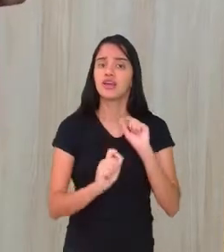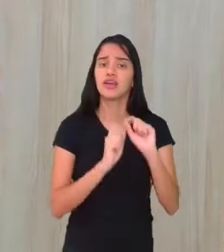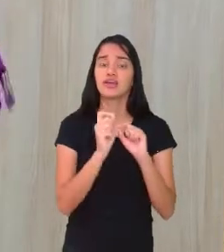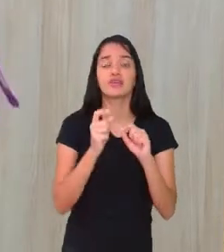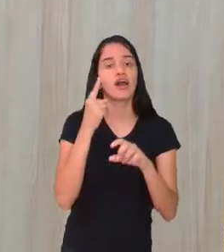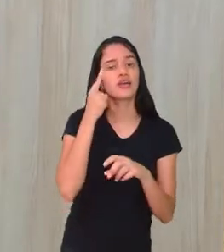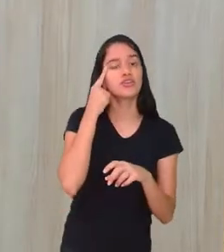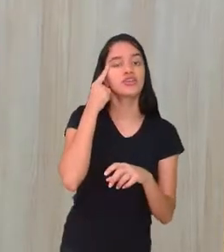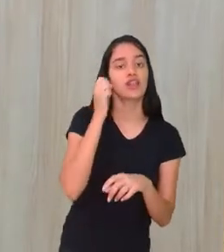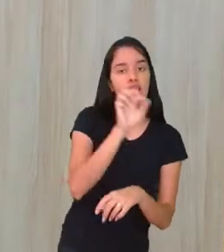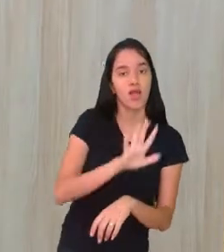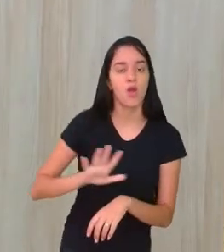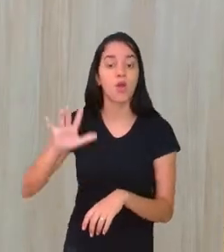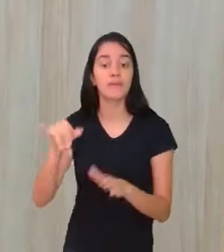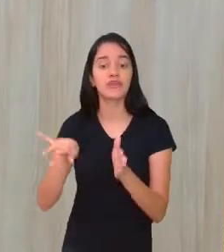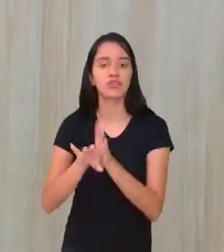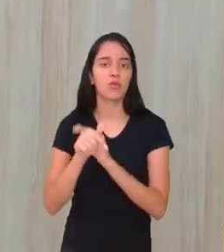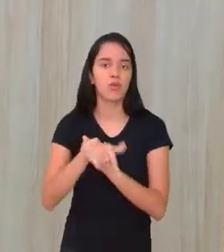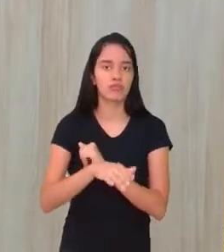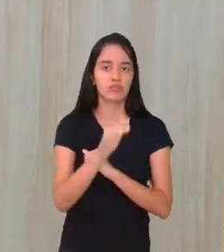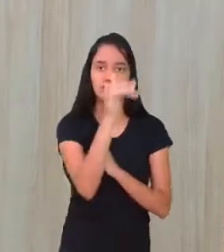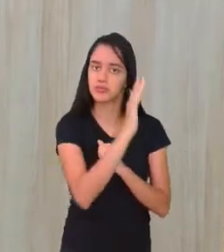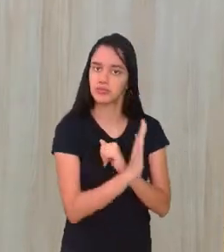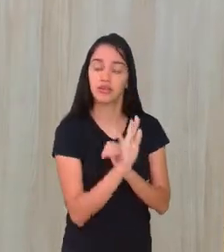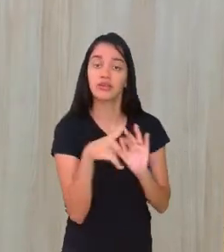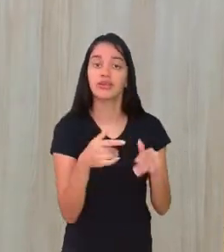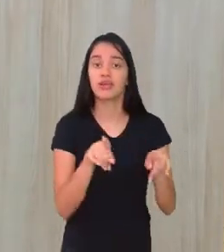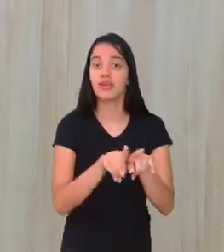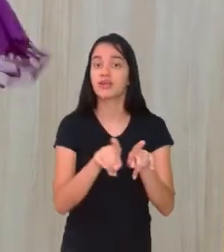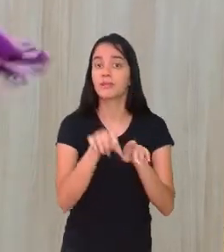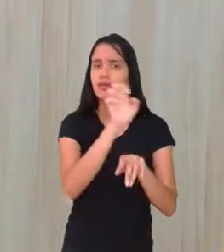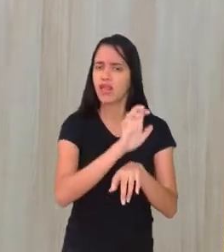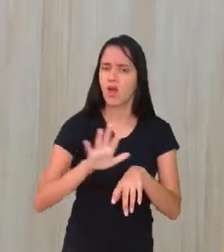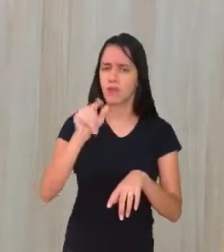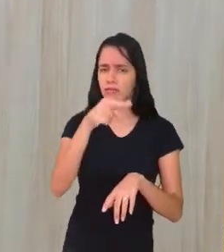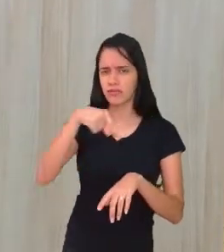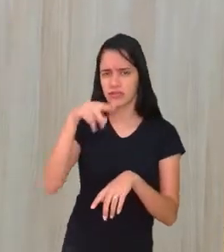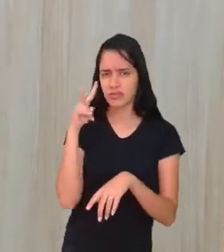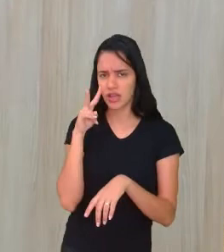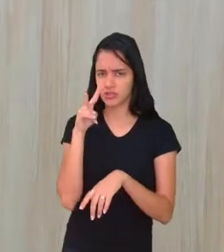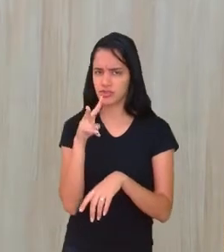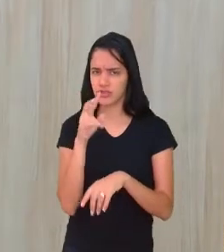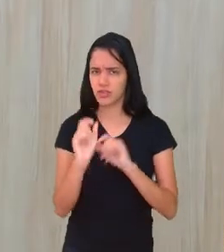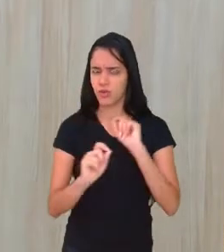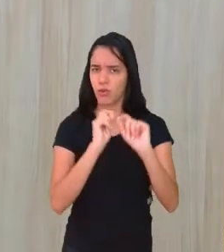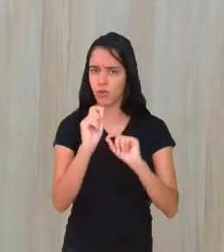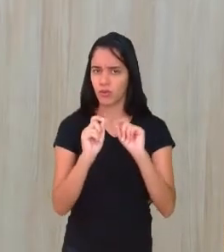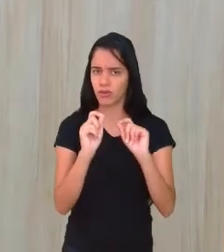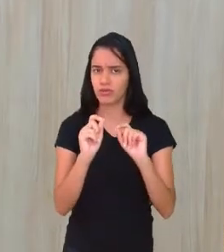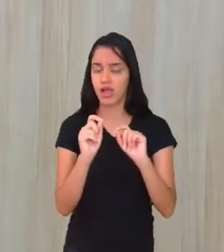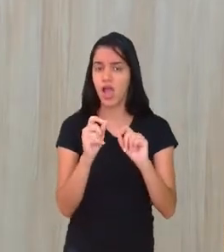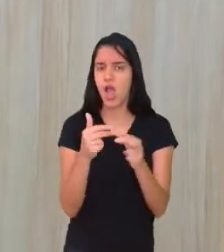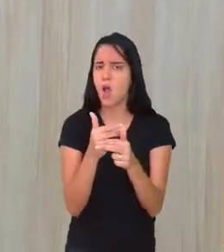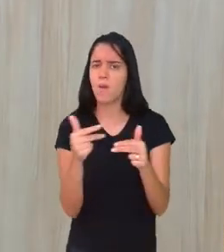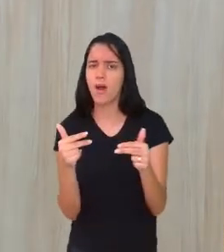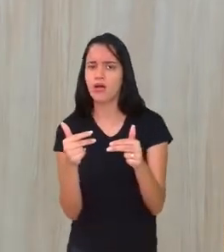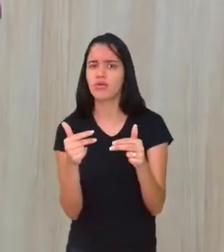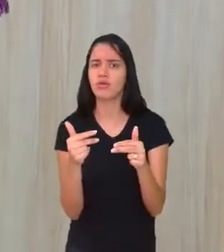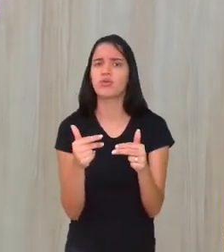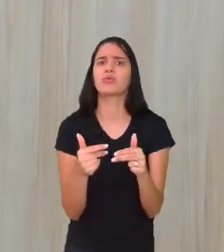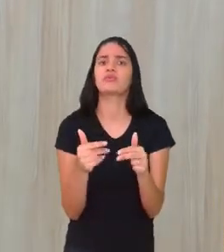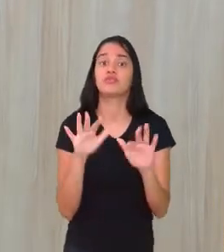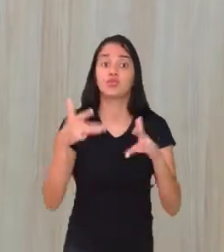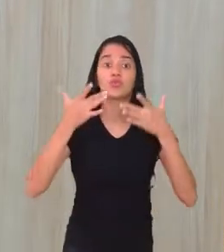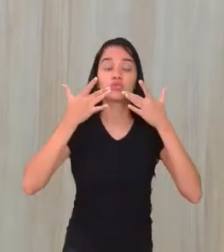China, Europa e chegou ao Brasil. Né? E na Europa, vocês viram que é bem suntuoso, né? É uma coisa que se faz bem